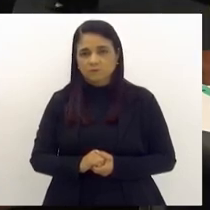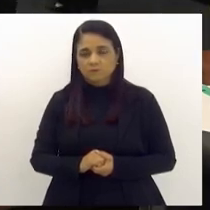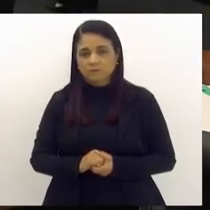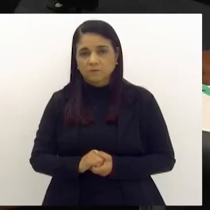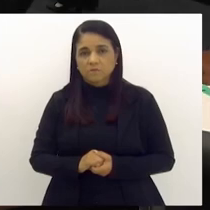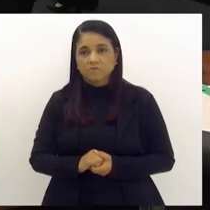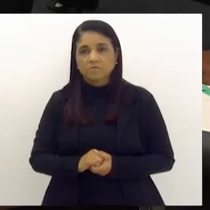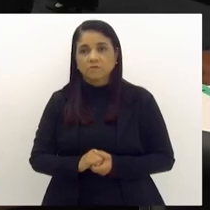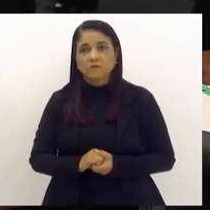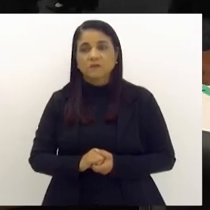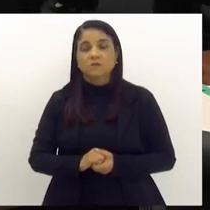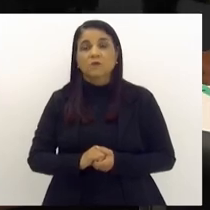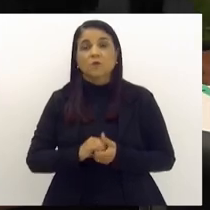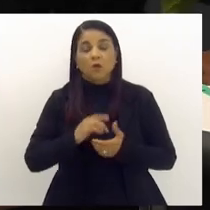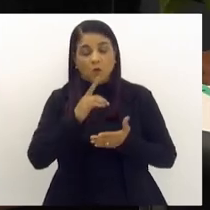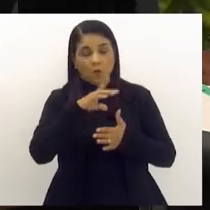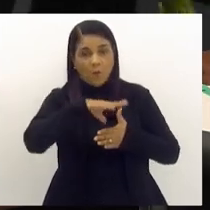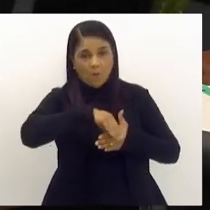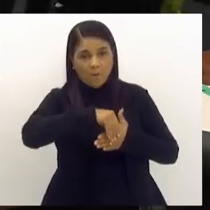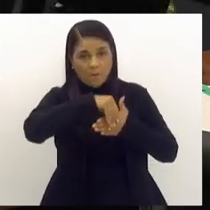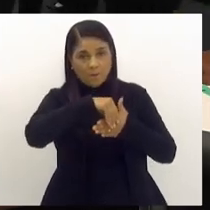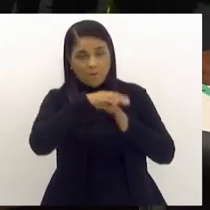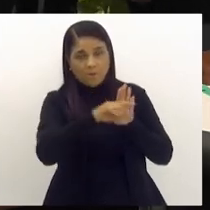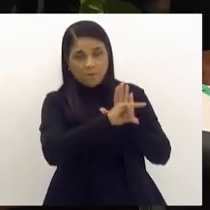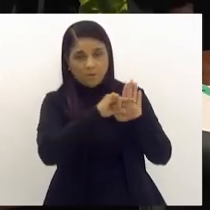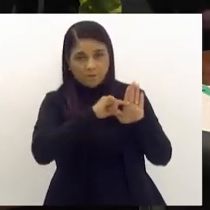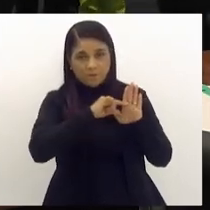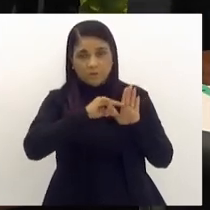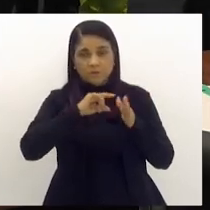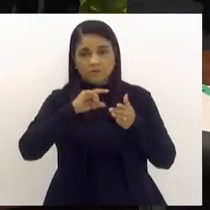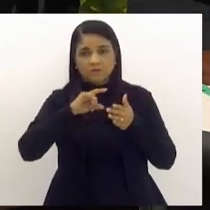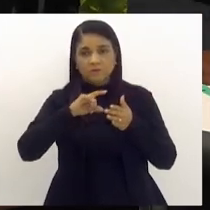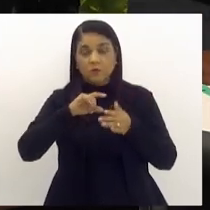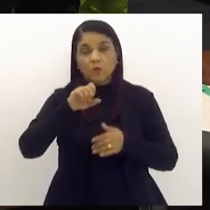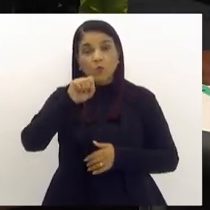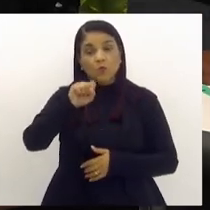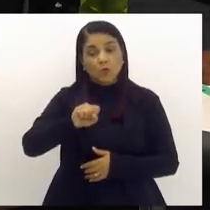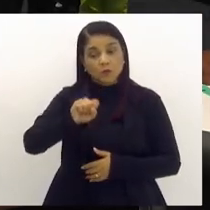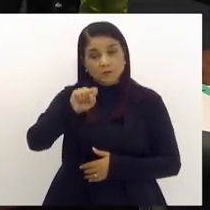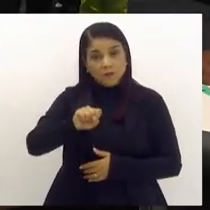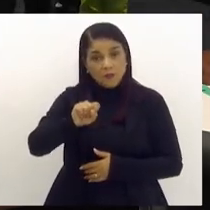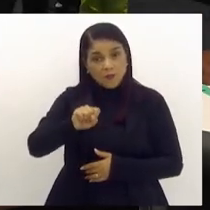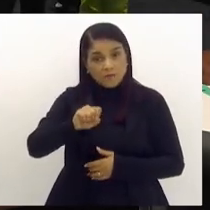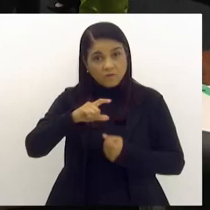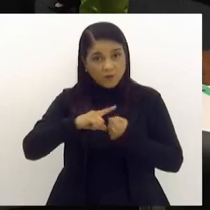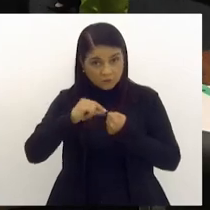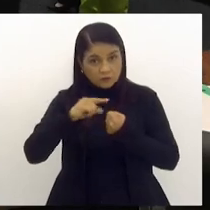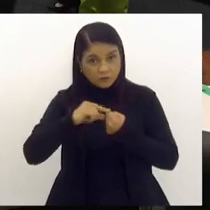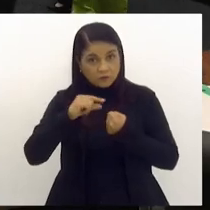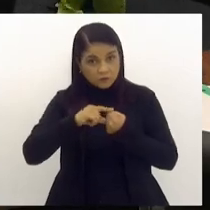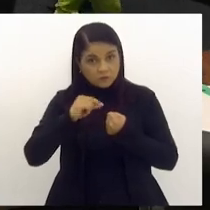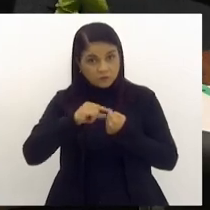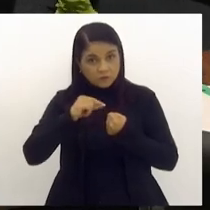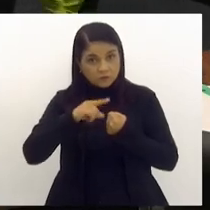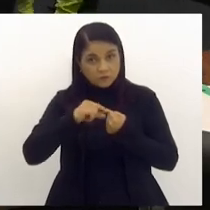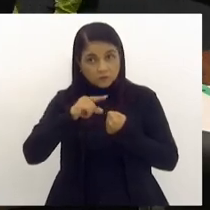Fica revogado o parágrafo único do artigo 1º da lei... Não, o artigo 8º. É o 8º que eu estou